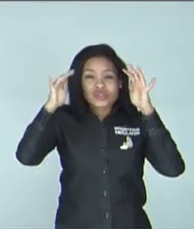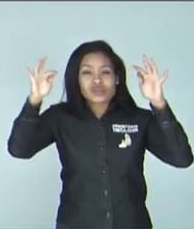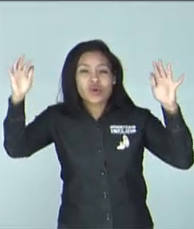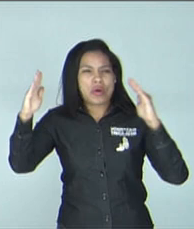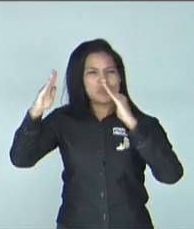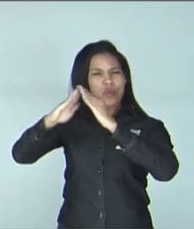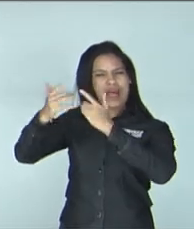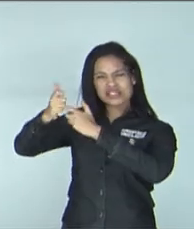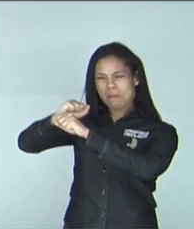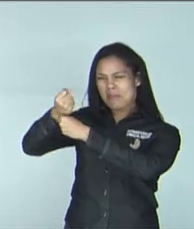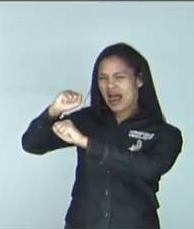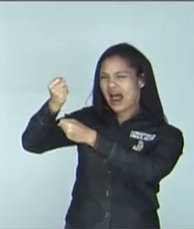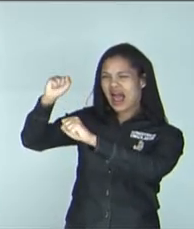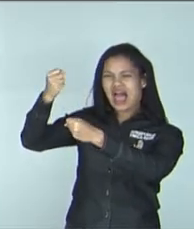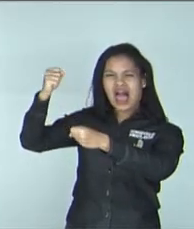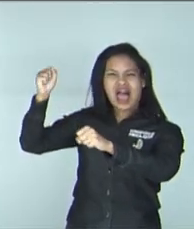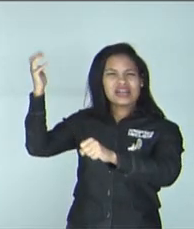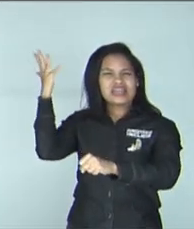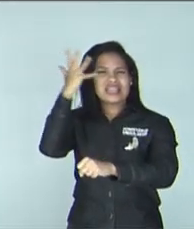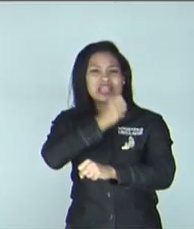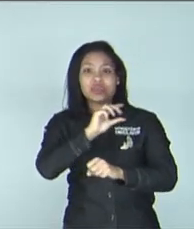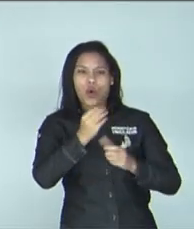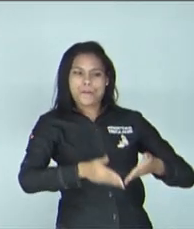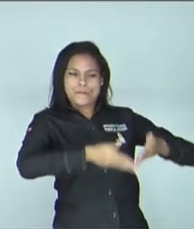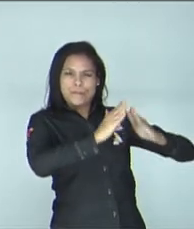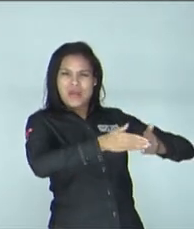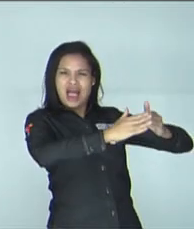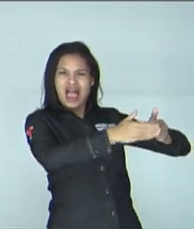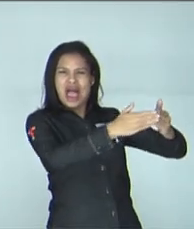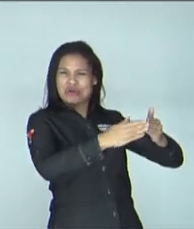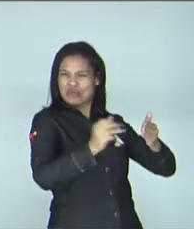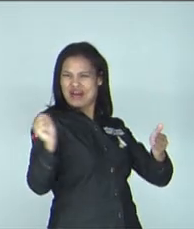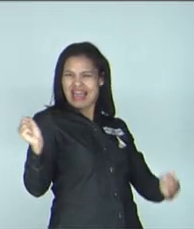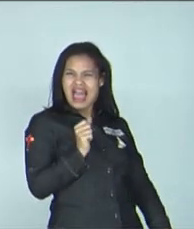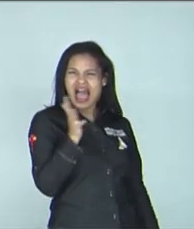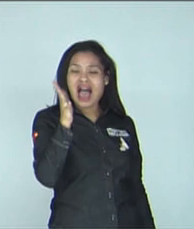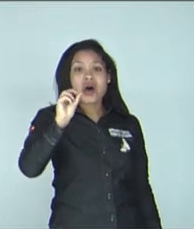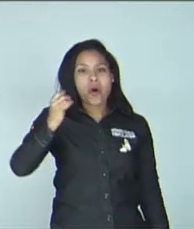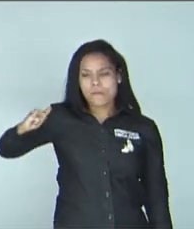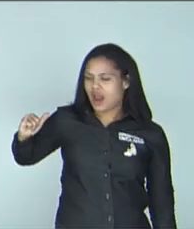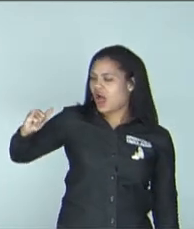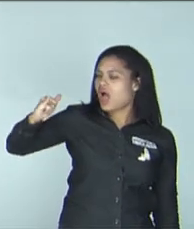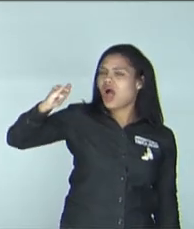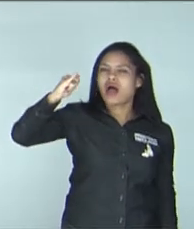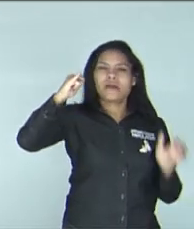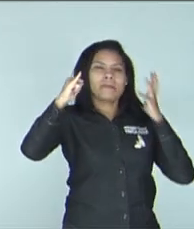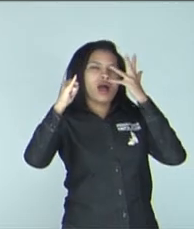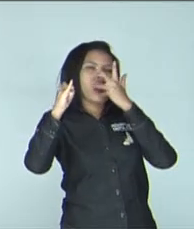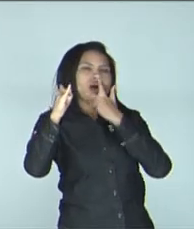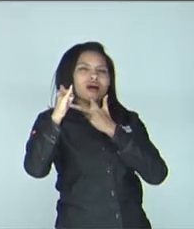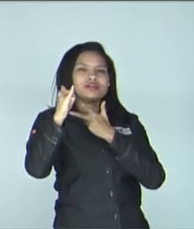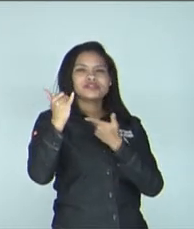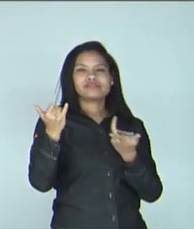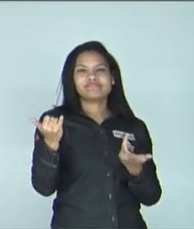uma mansão cinematográfica um barco de não sei quantos milhões um avião pandão helicóptero tinha nada disso